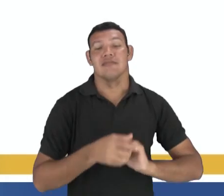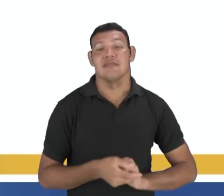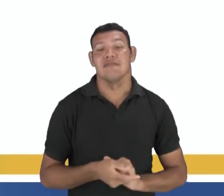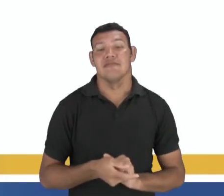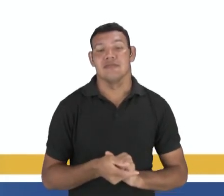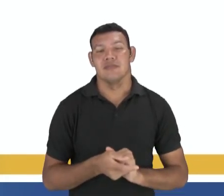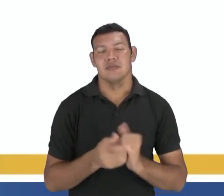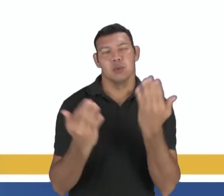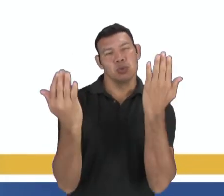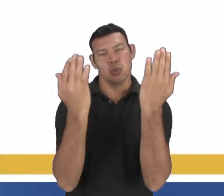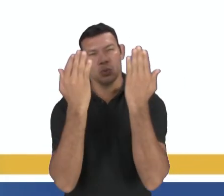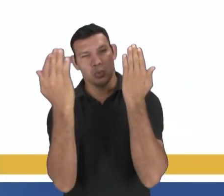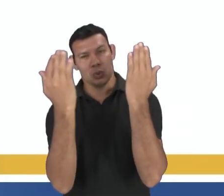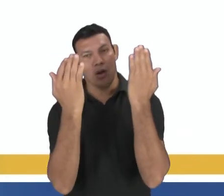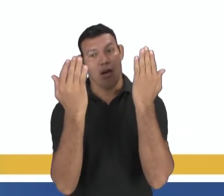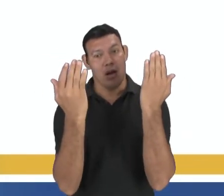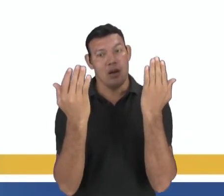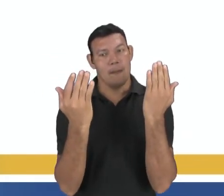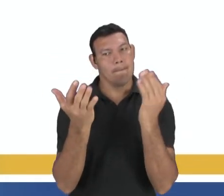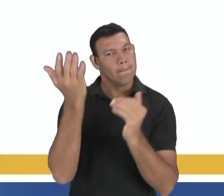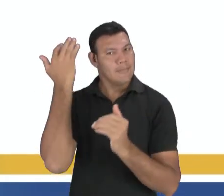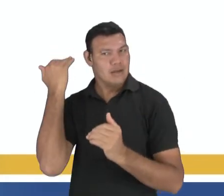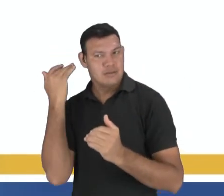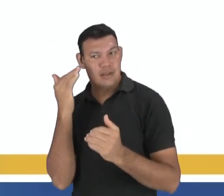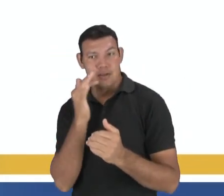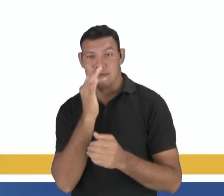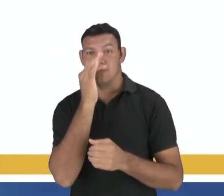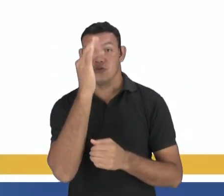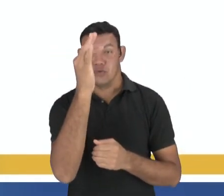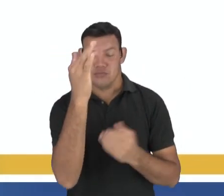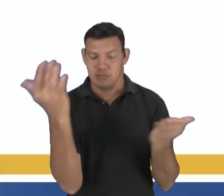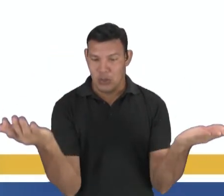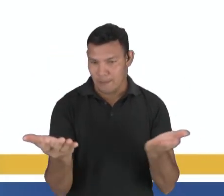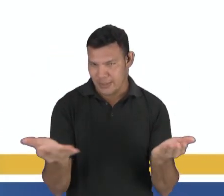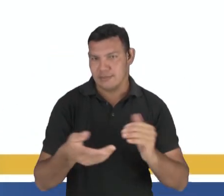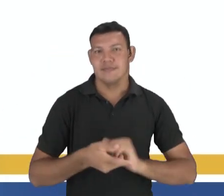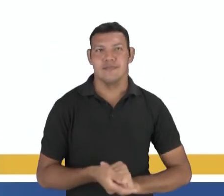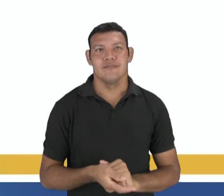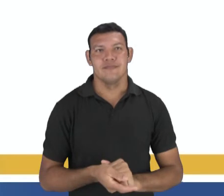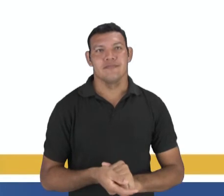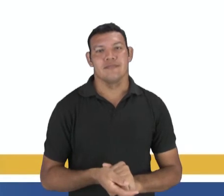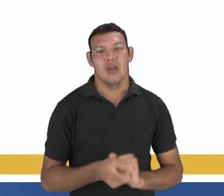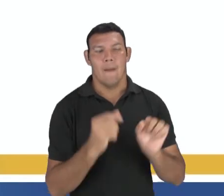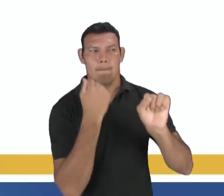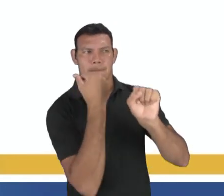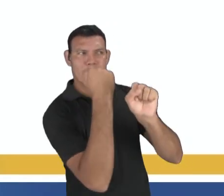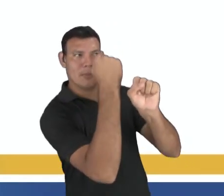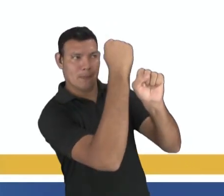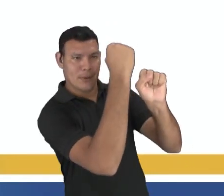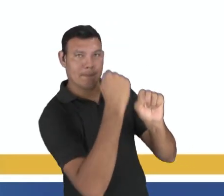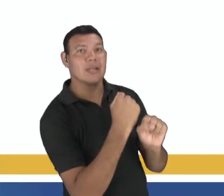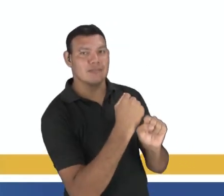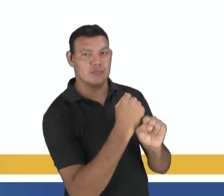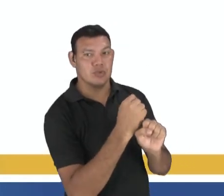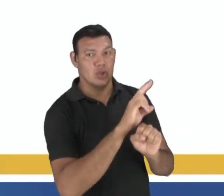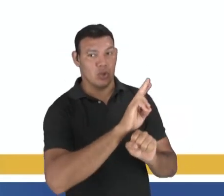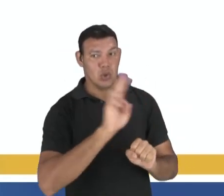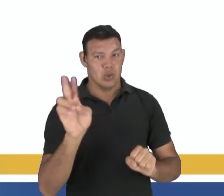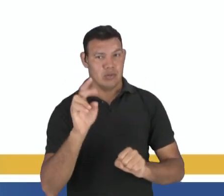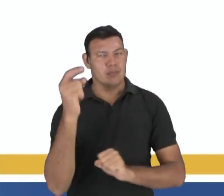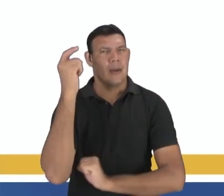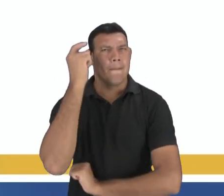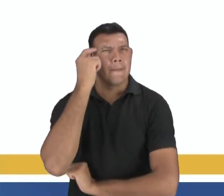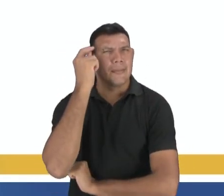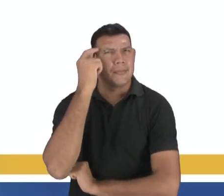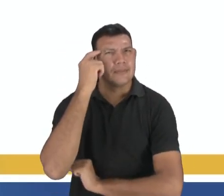das artes, fazendo um paralelo, um link com ontem e com hoje. Então, o nome dessa escultura é O Pensador,